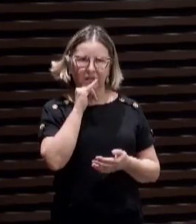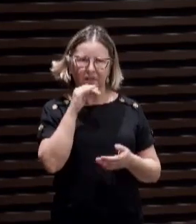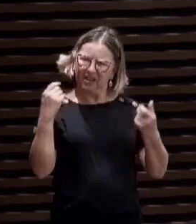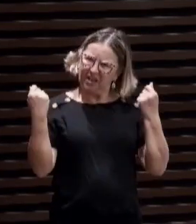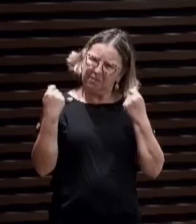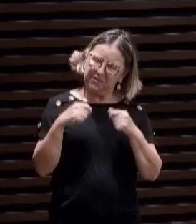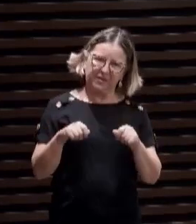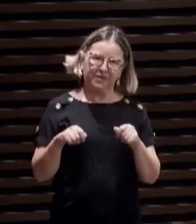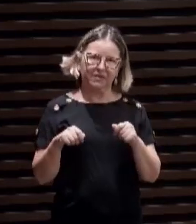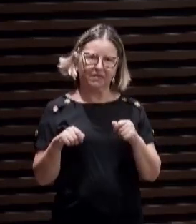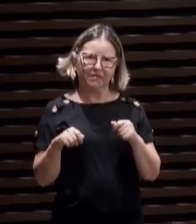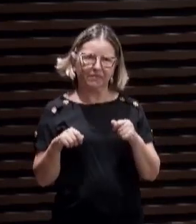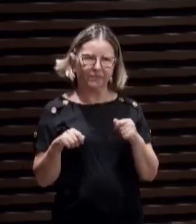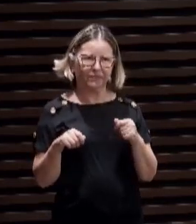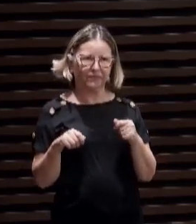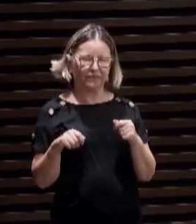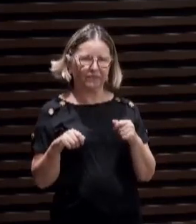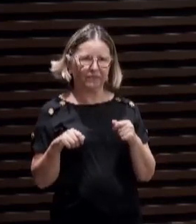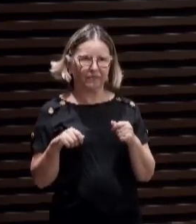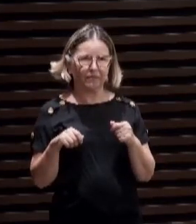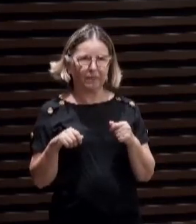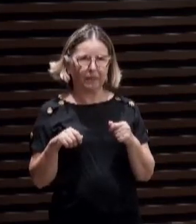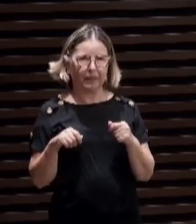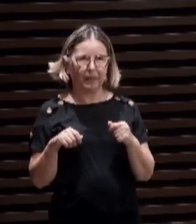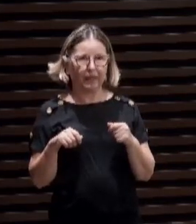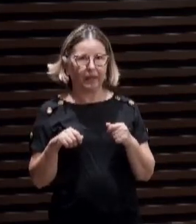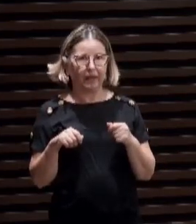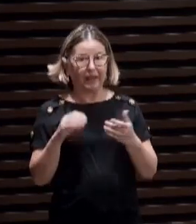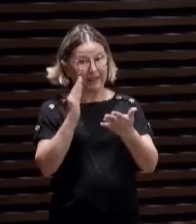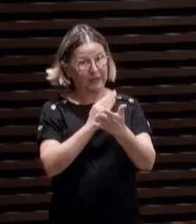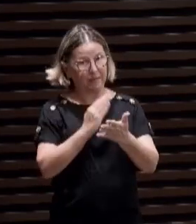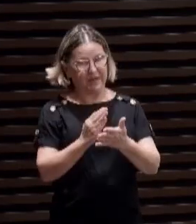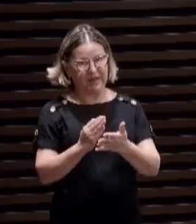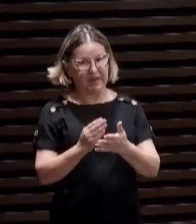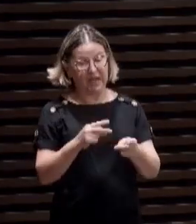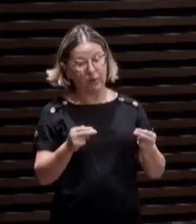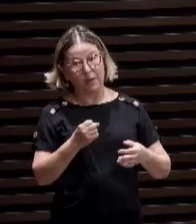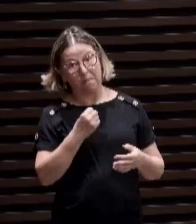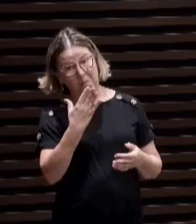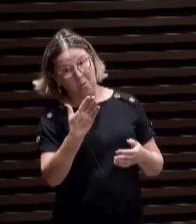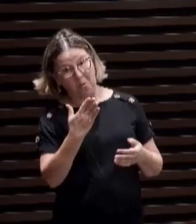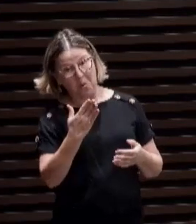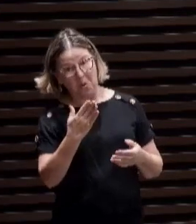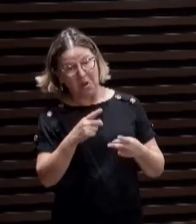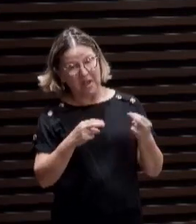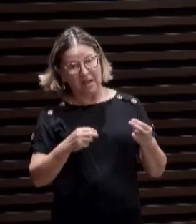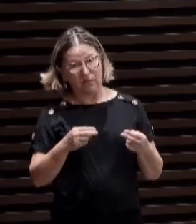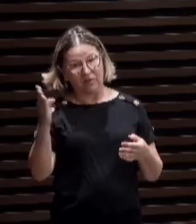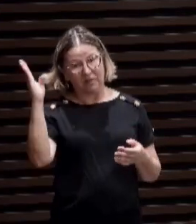aferirmos o que é bom e o que é ruim para a nossa saúde. Isso não é claro? Nós podemos relativizar